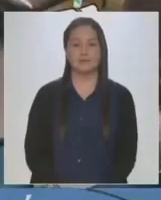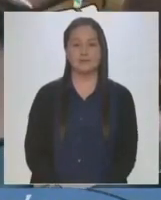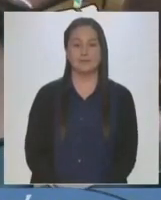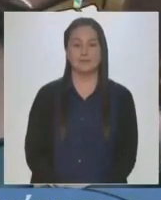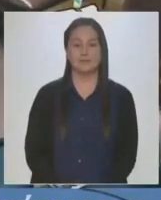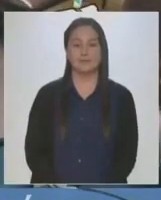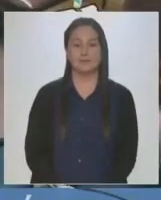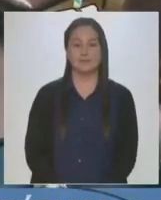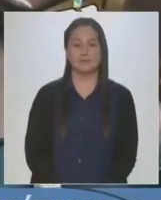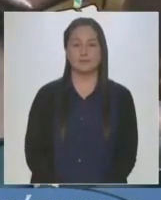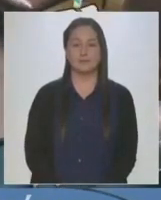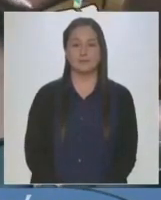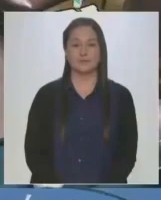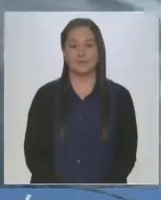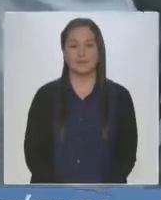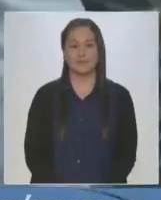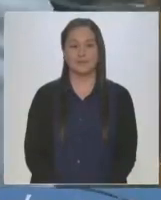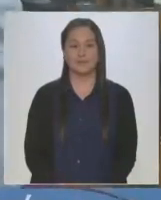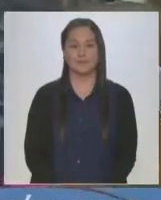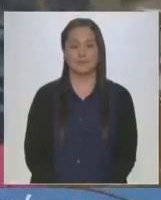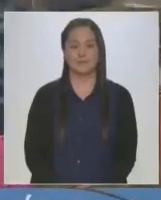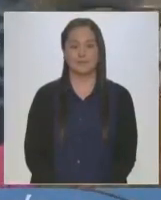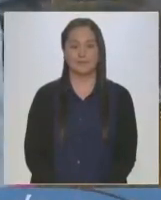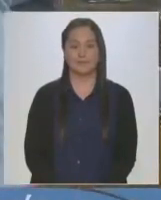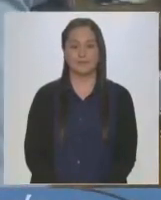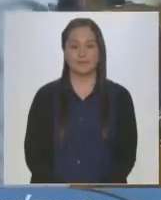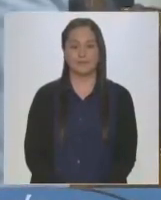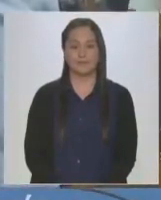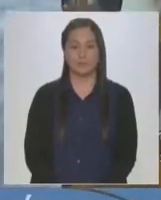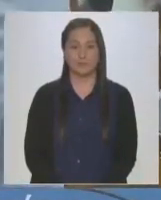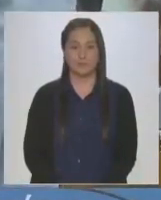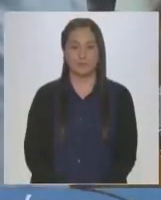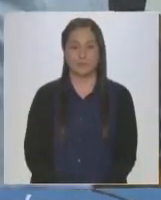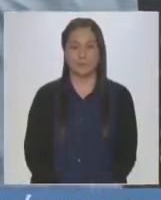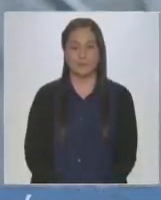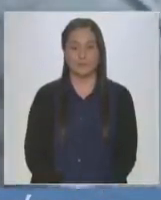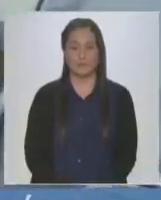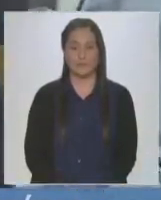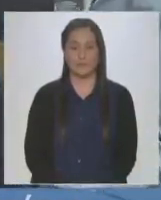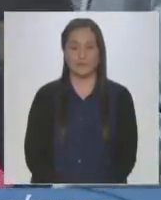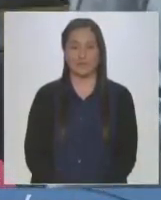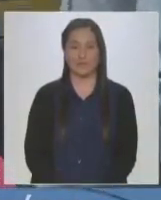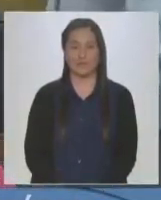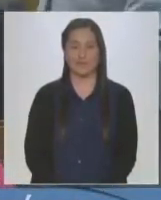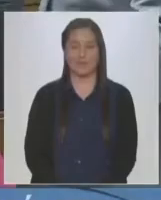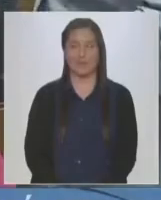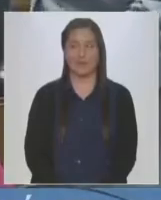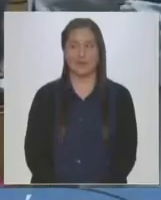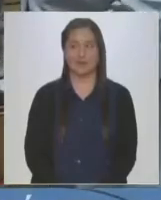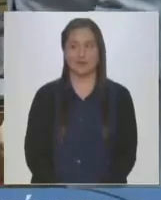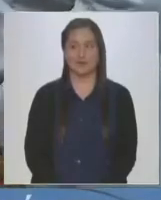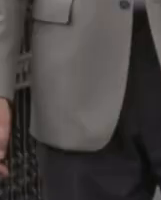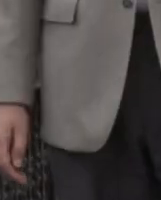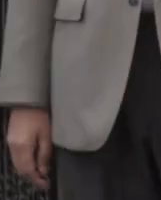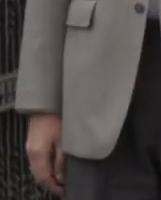processo encerrado sem consequências políticas para pinheira acusação contra o presidente foi motivada pelo caso da venda de uma